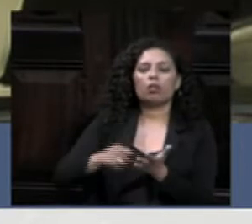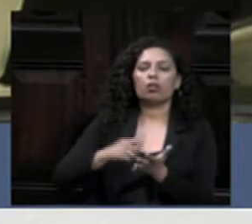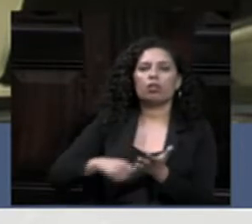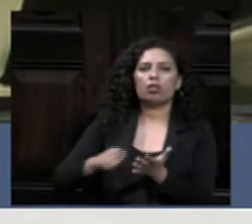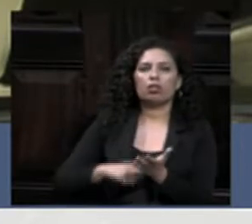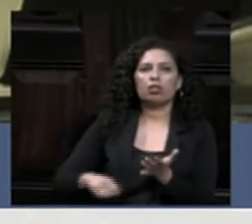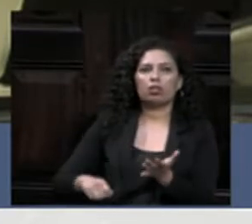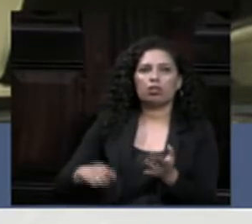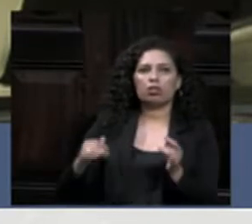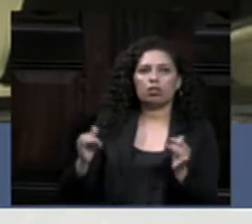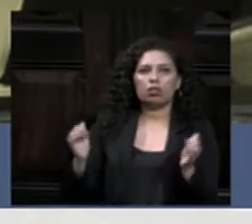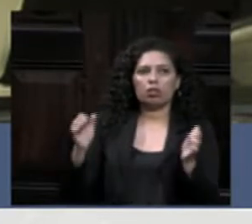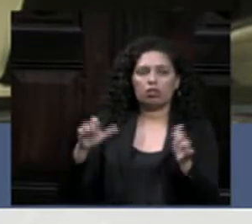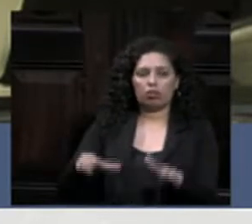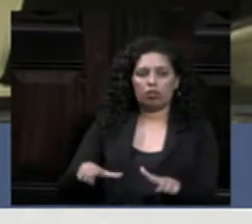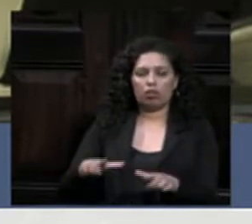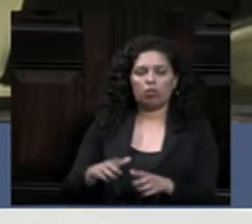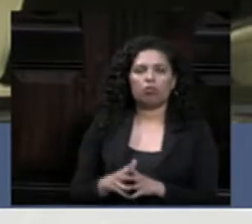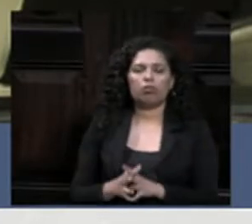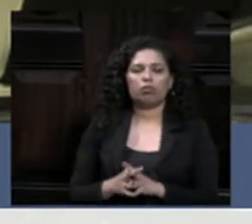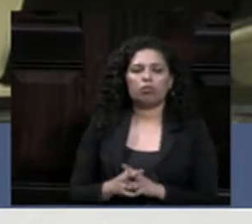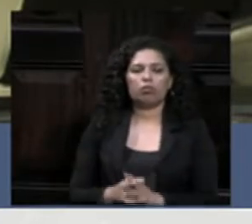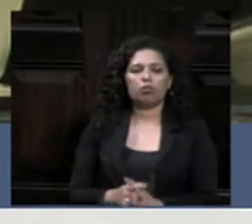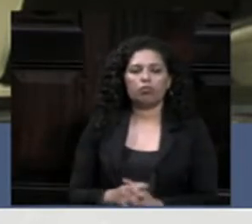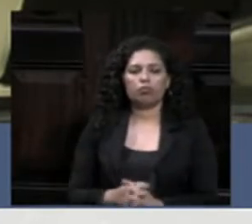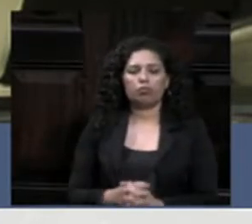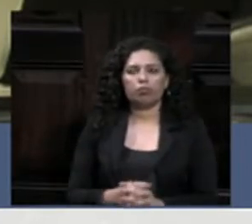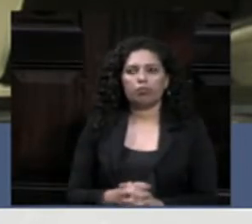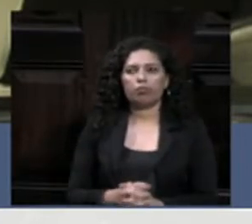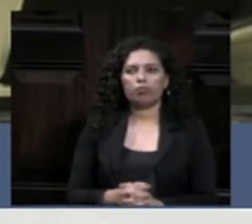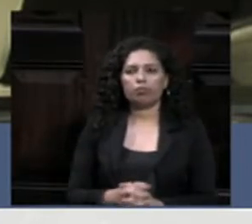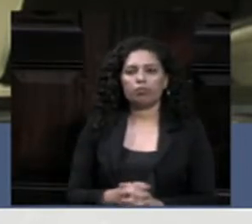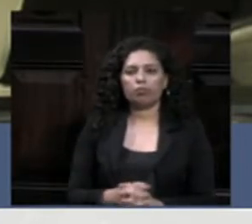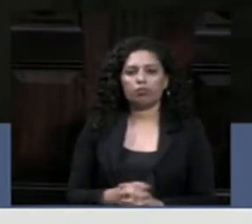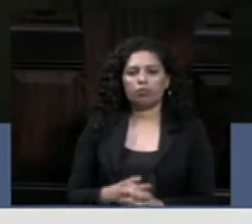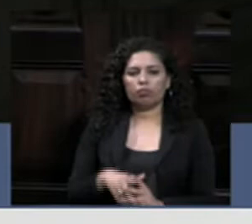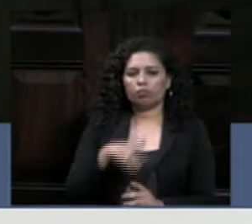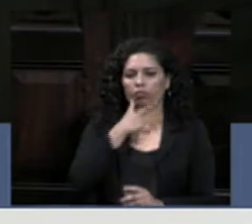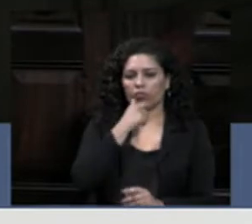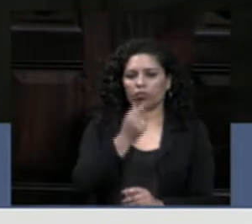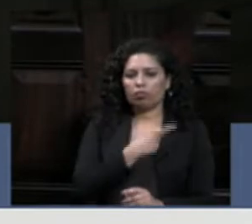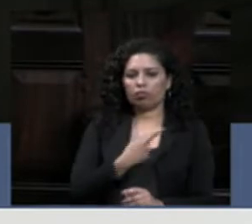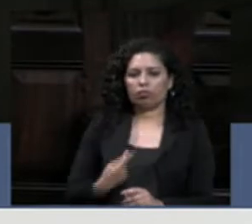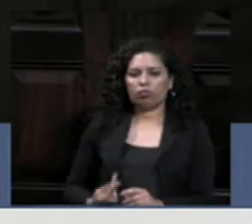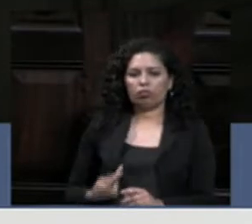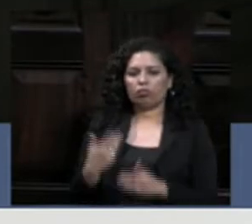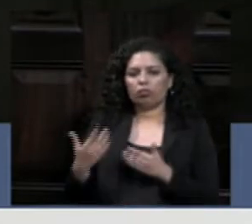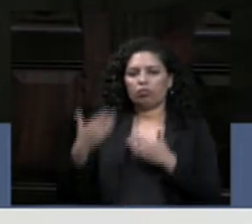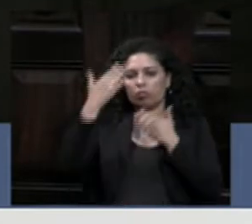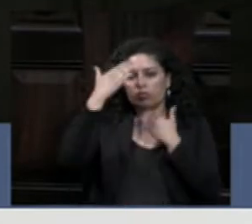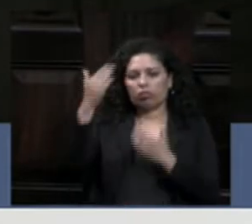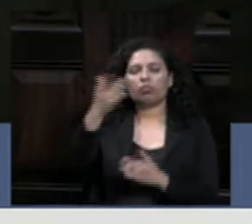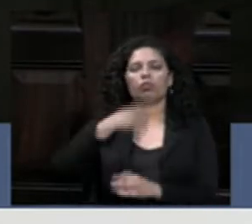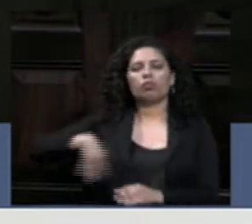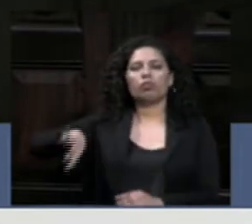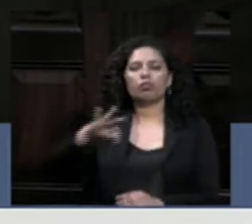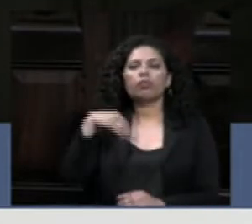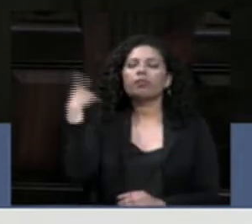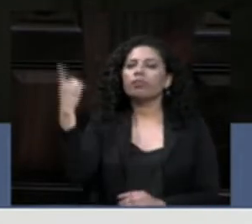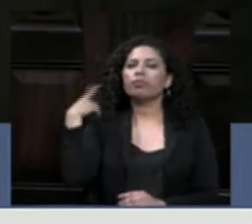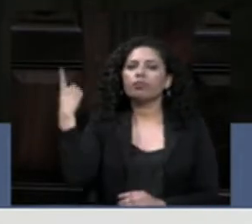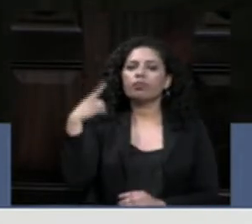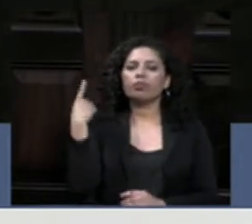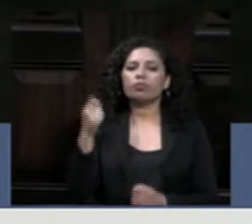final. Para a declaração. Para a declaração, autor, deputado Carlos Mink. Senhor presidente, queria agradecer a todos. Vários deputados